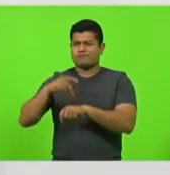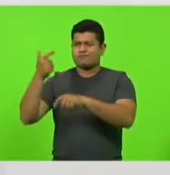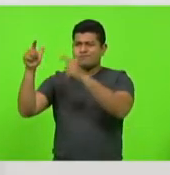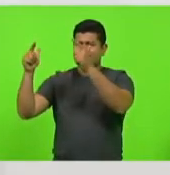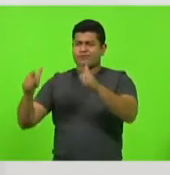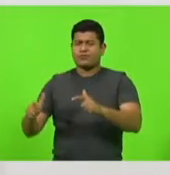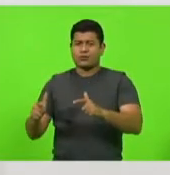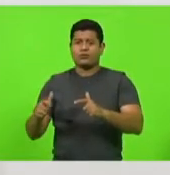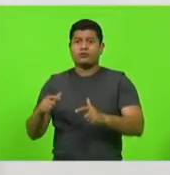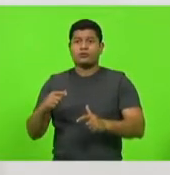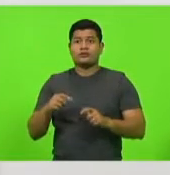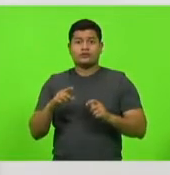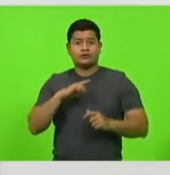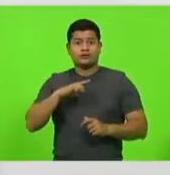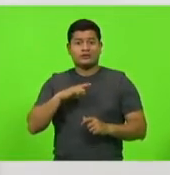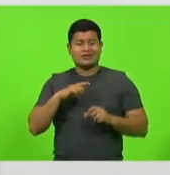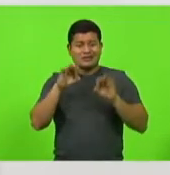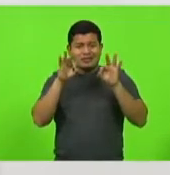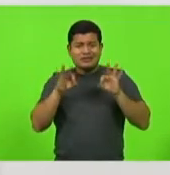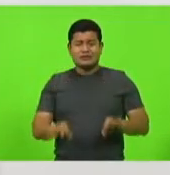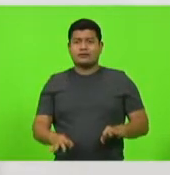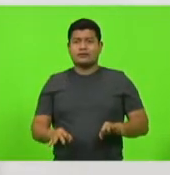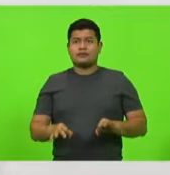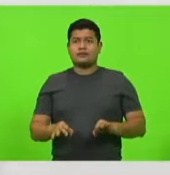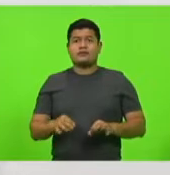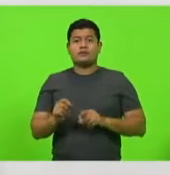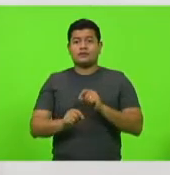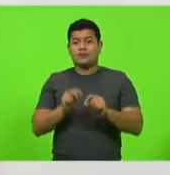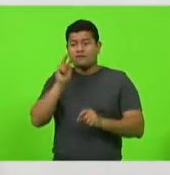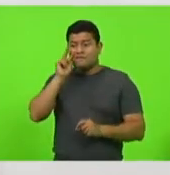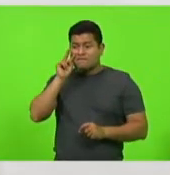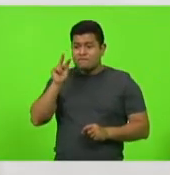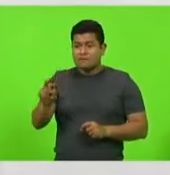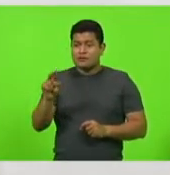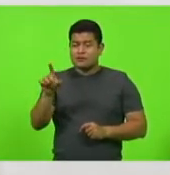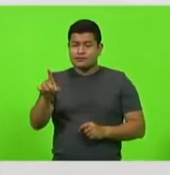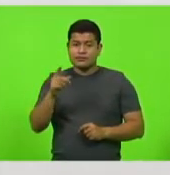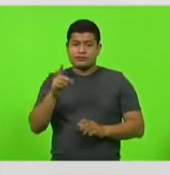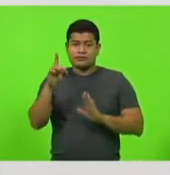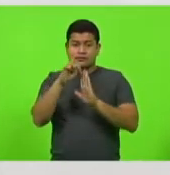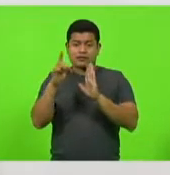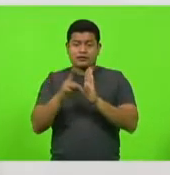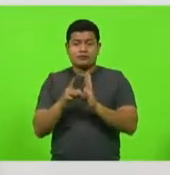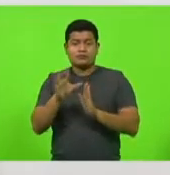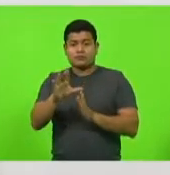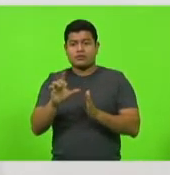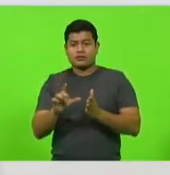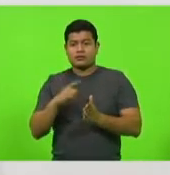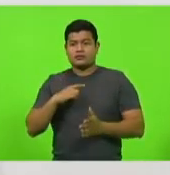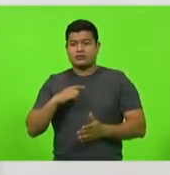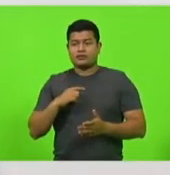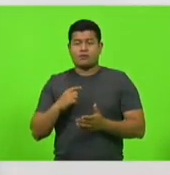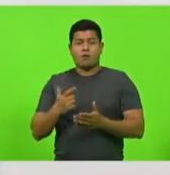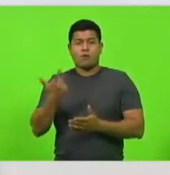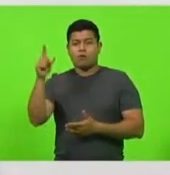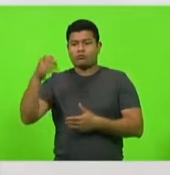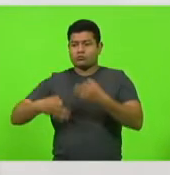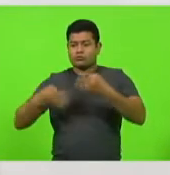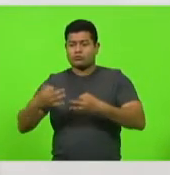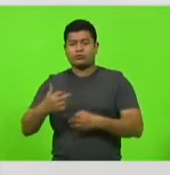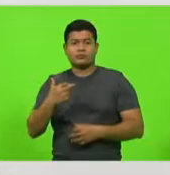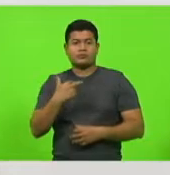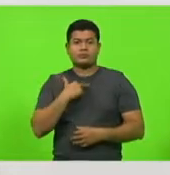certeza da mesma coisa diante dos decretos, sem apelação do ministro, essas decisões